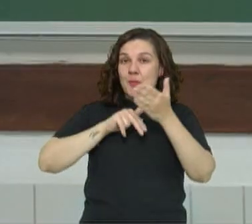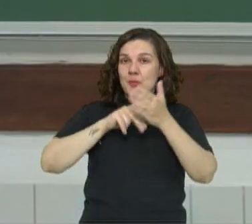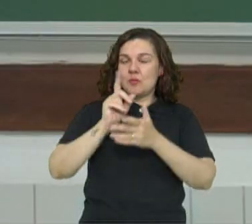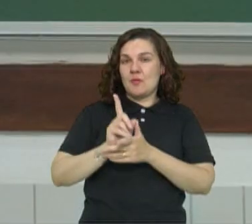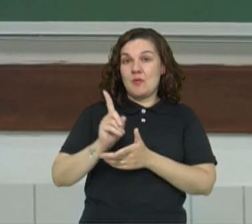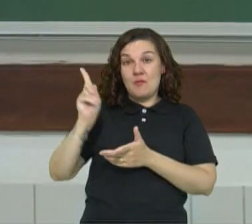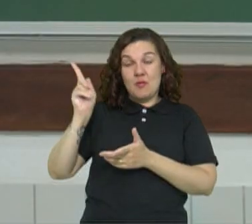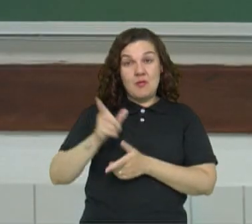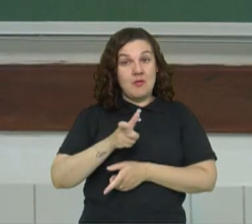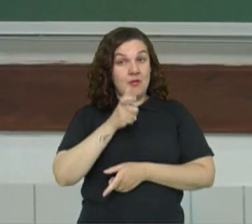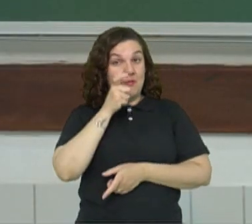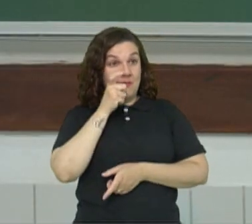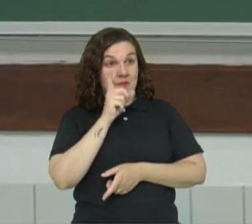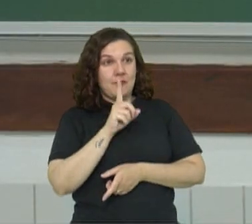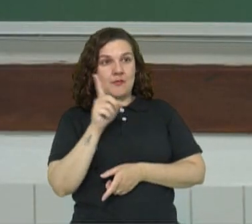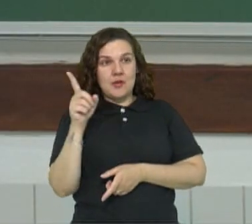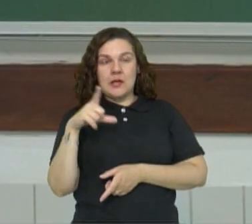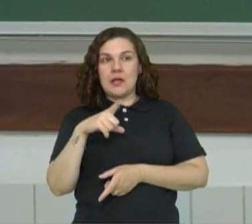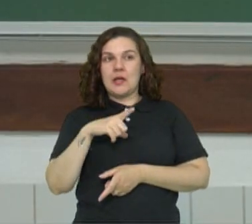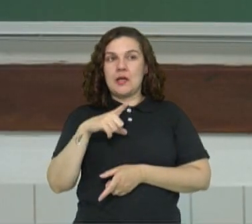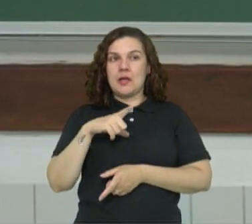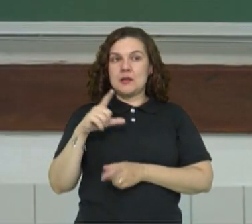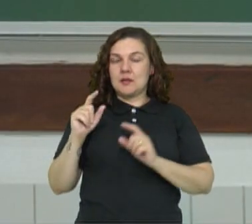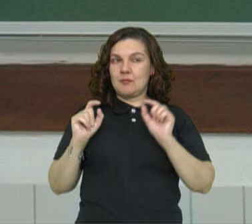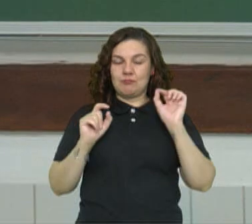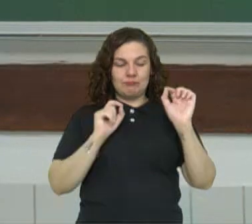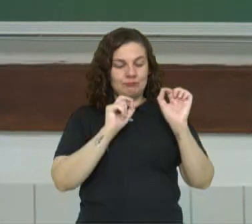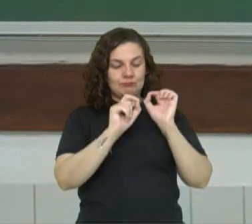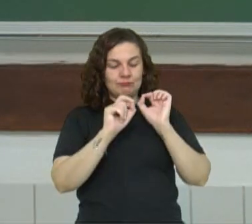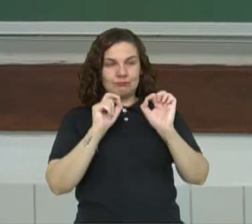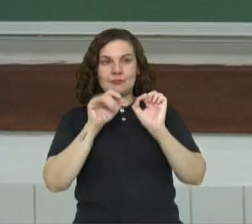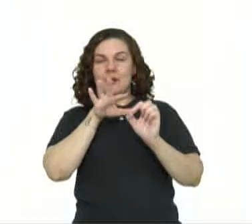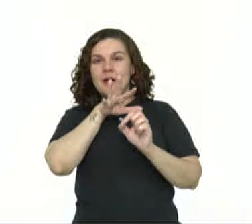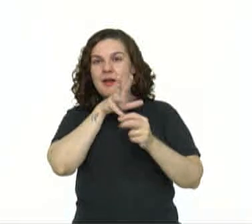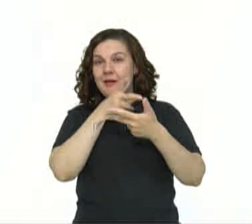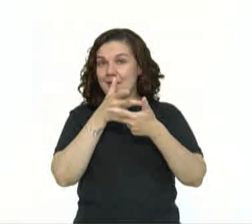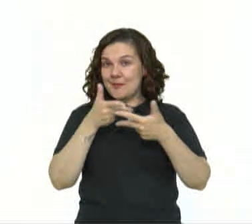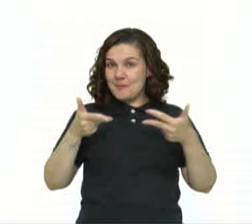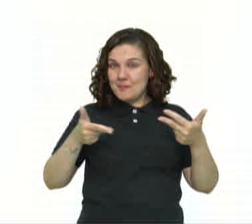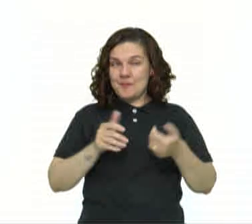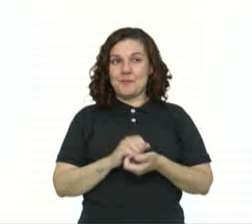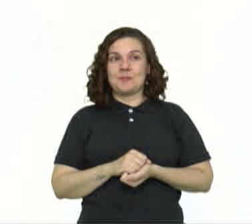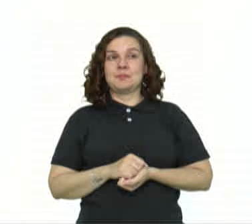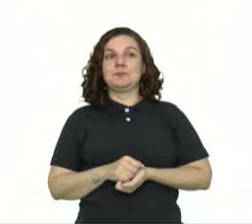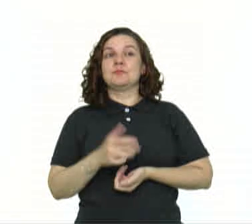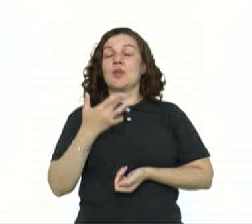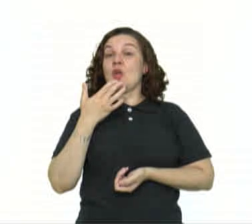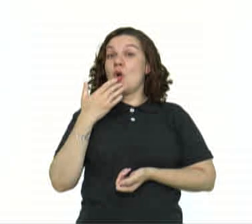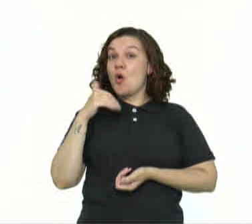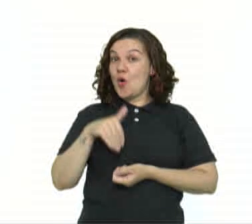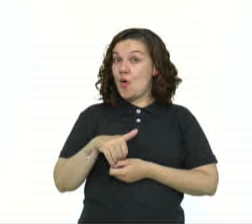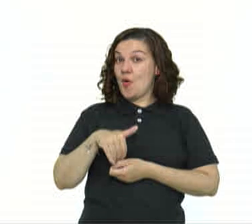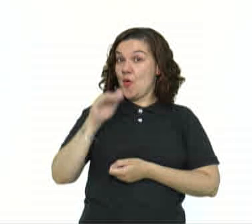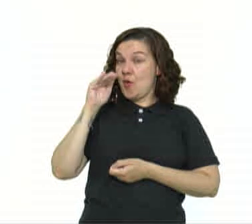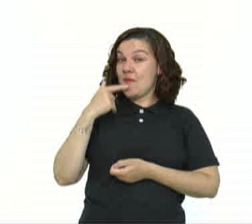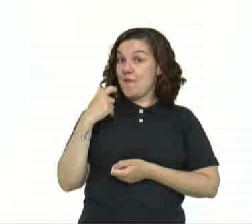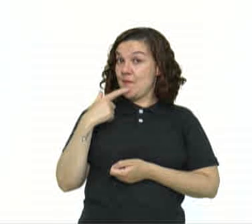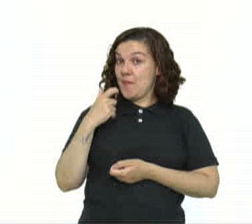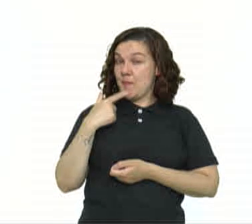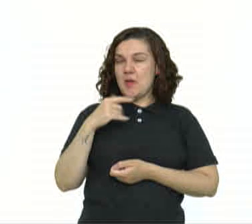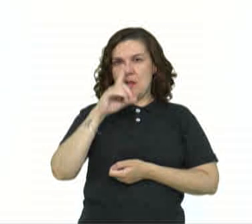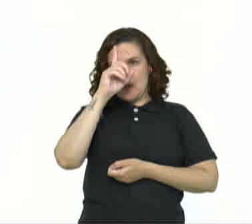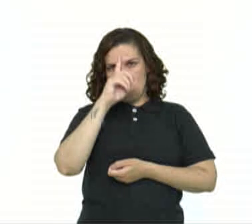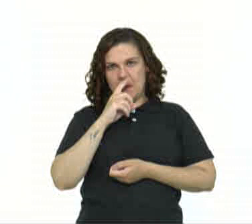podem até observar que tem vários animais, com tons coloridos em